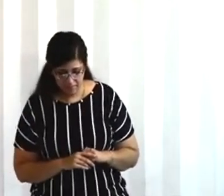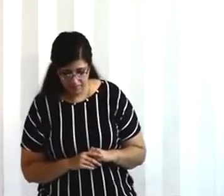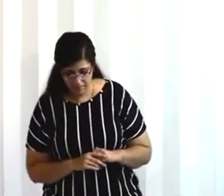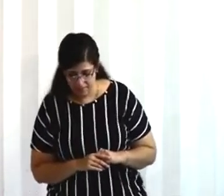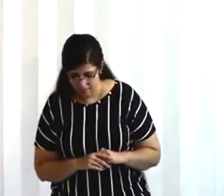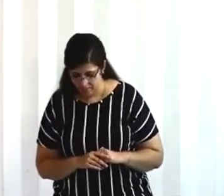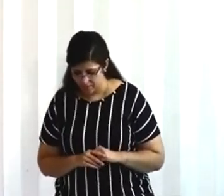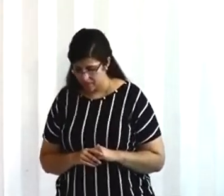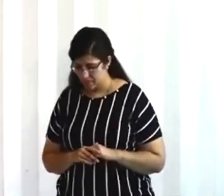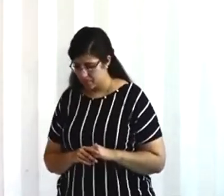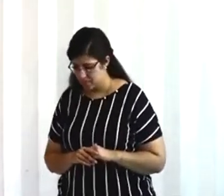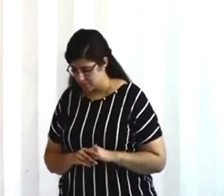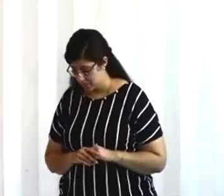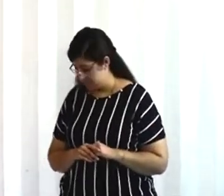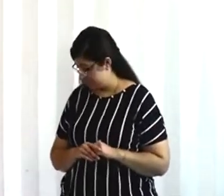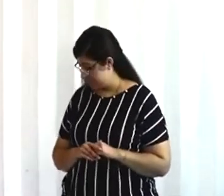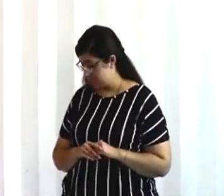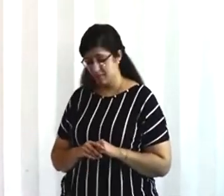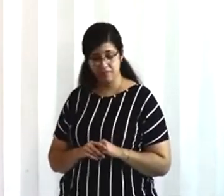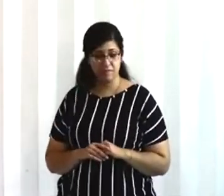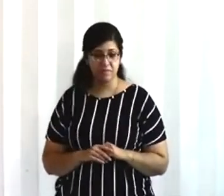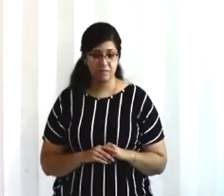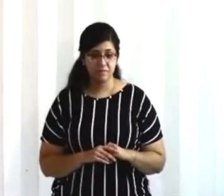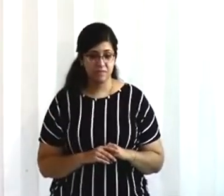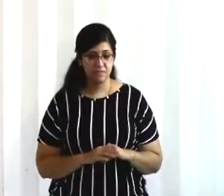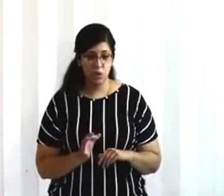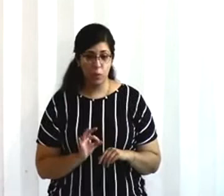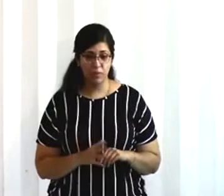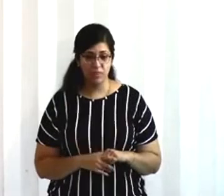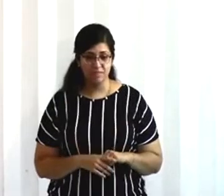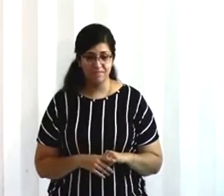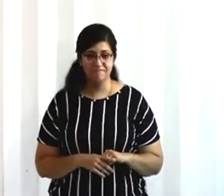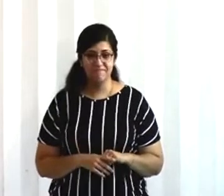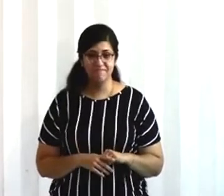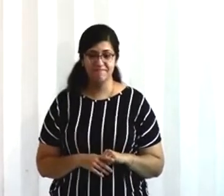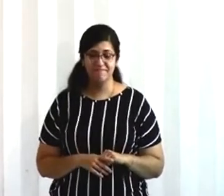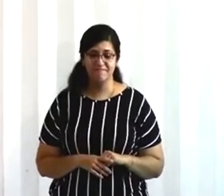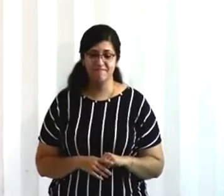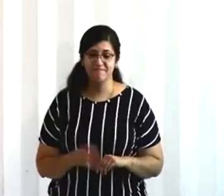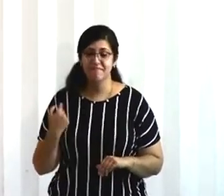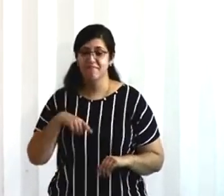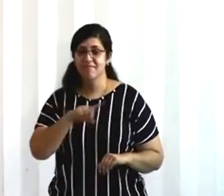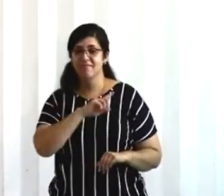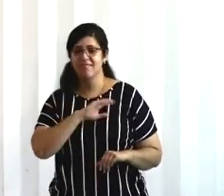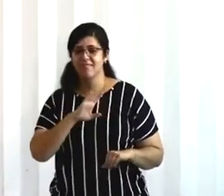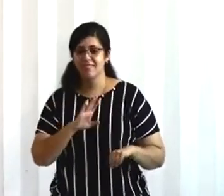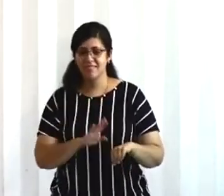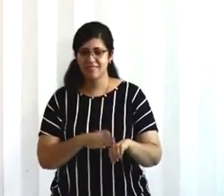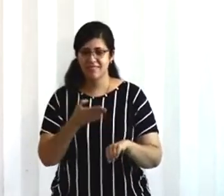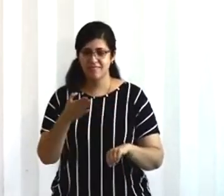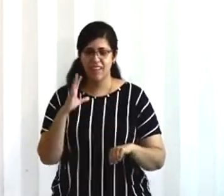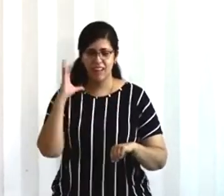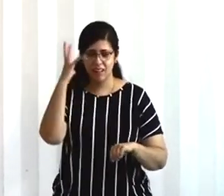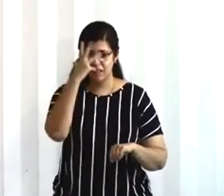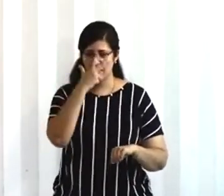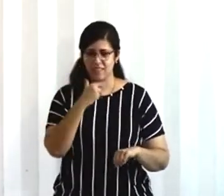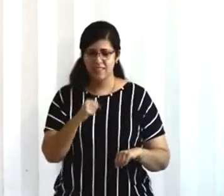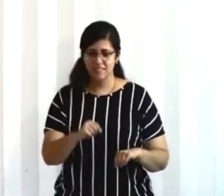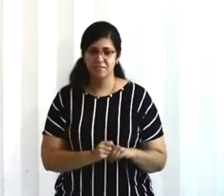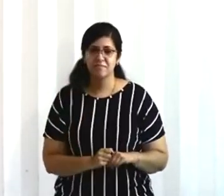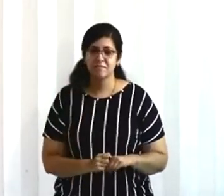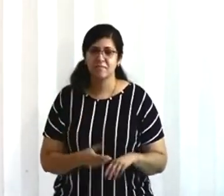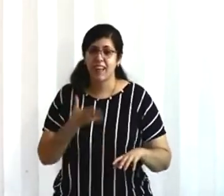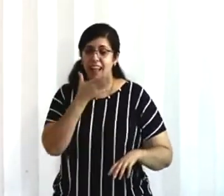Então, uma das coisas mais bonitas, ok, ficou ótimo. Uma das coisas mais bonitas no